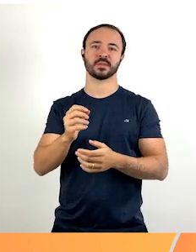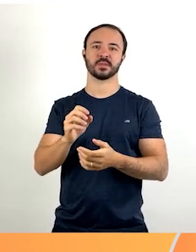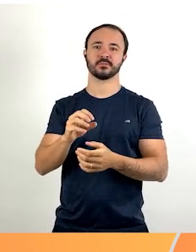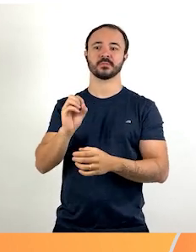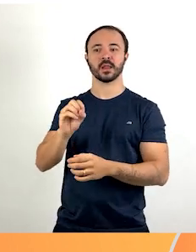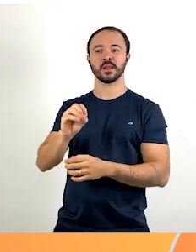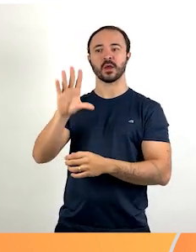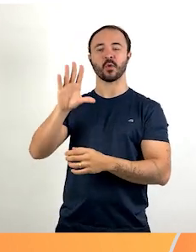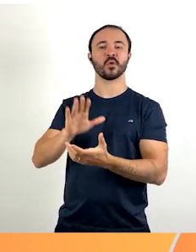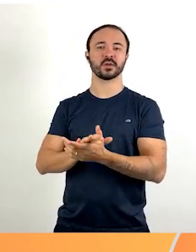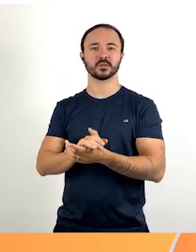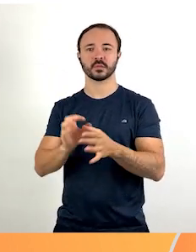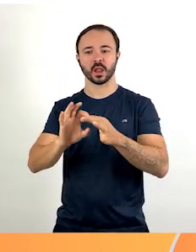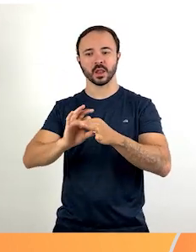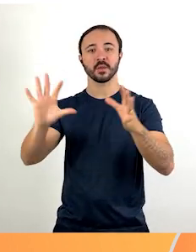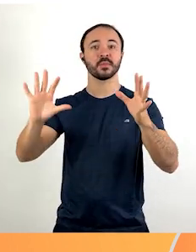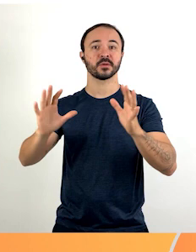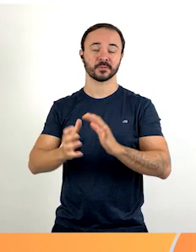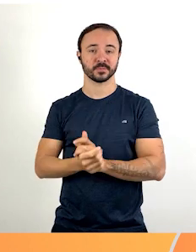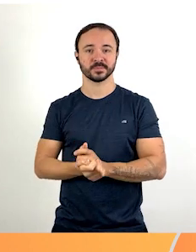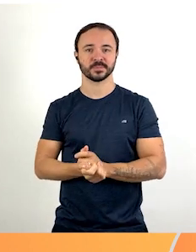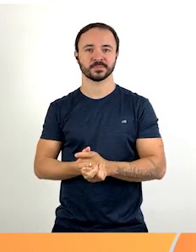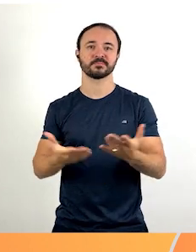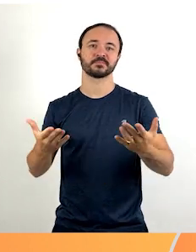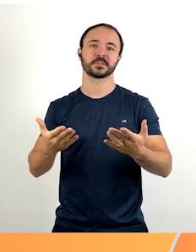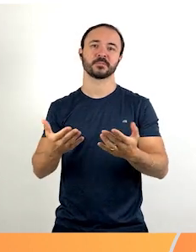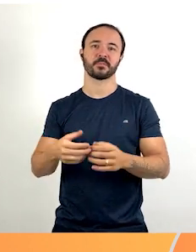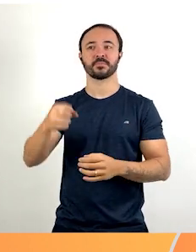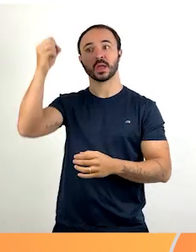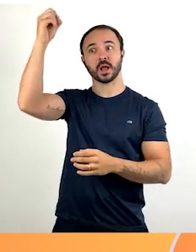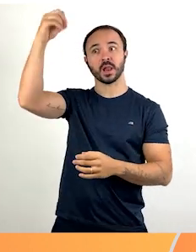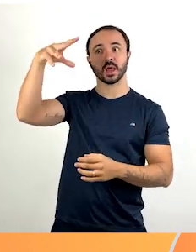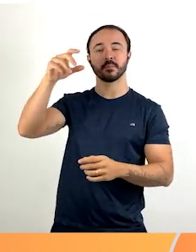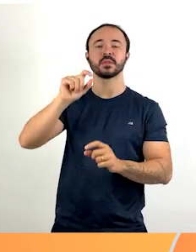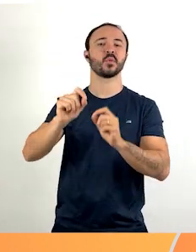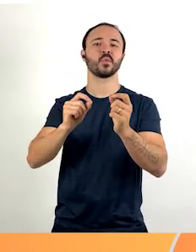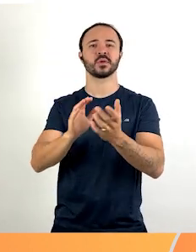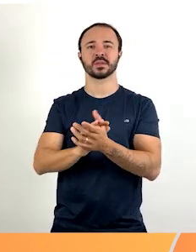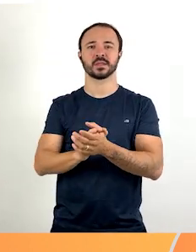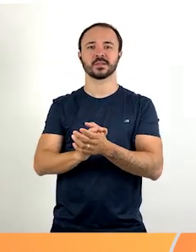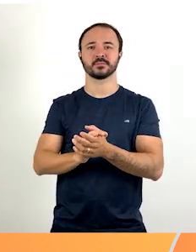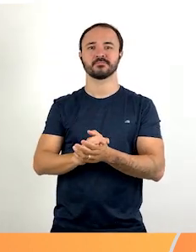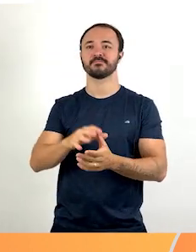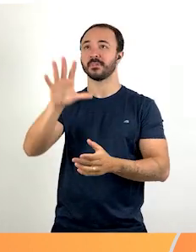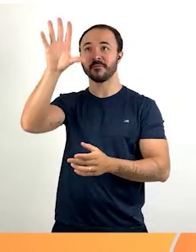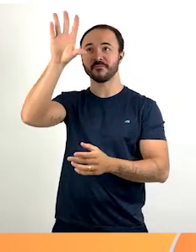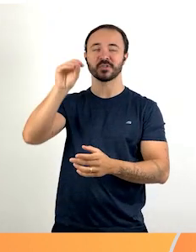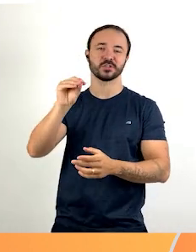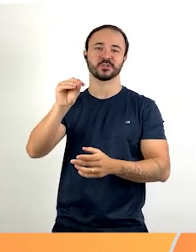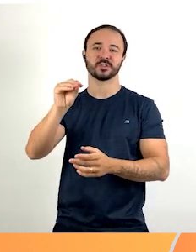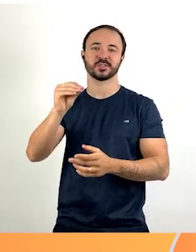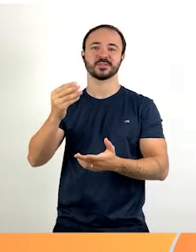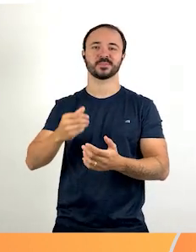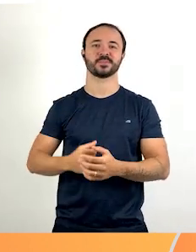acionado, você tem o circuito sendo aberto. Consequentemente, a lâmpada fica desligada.